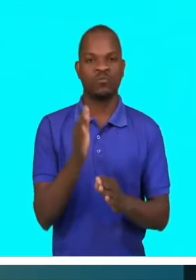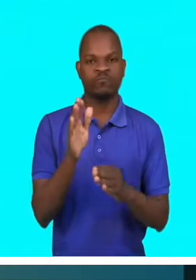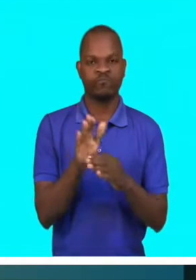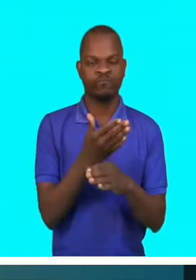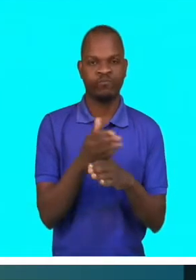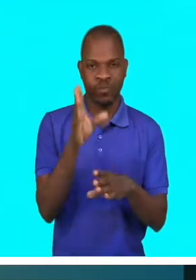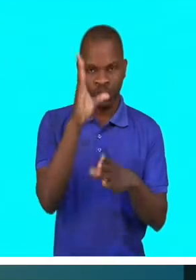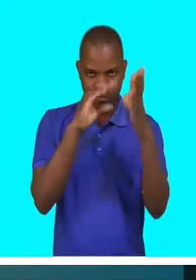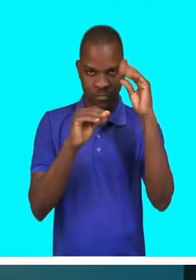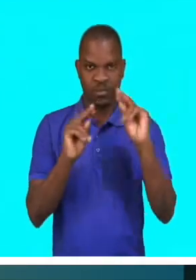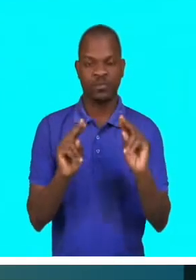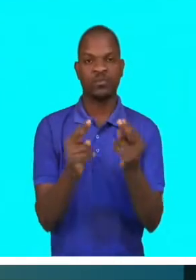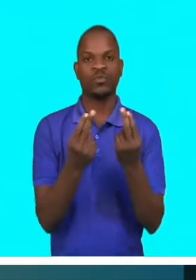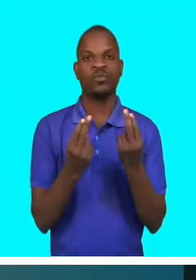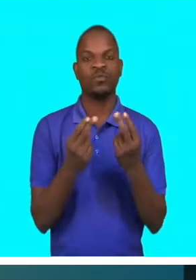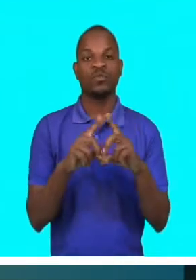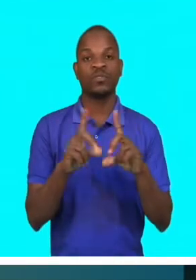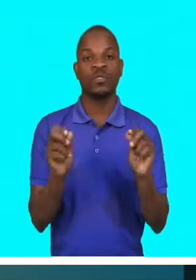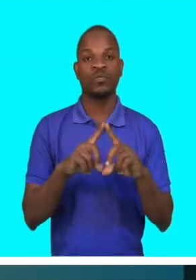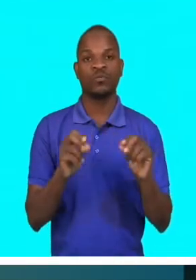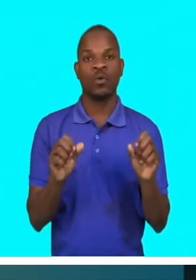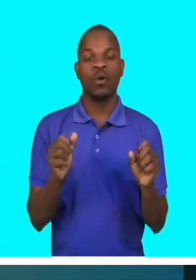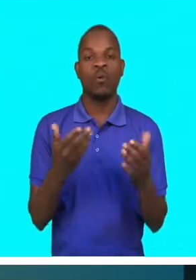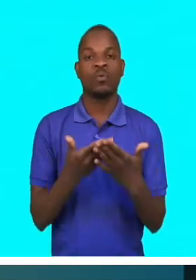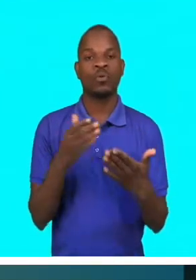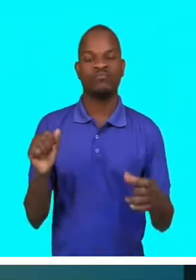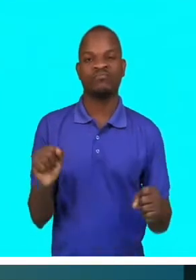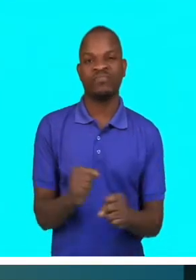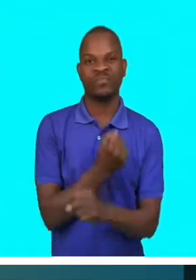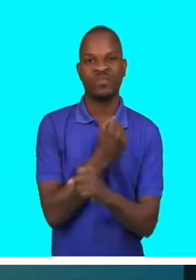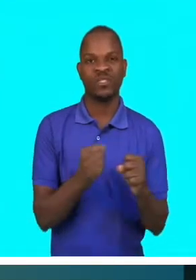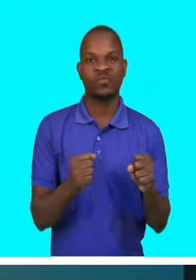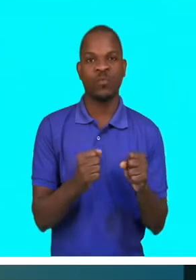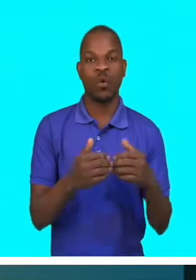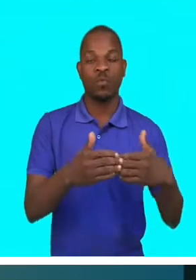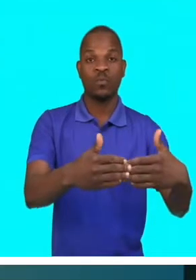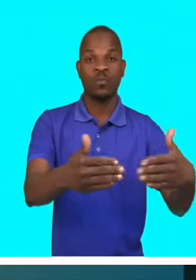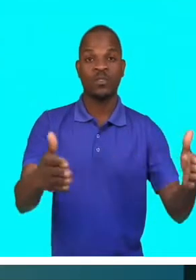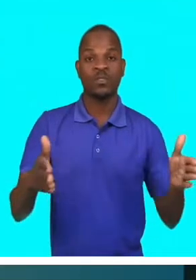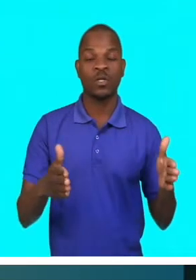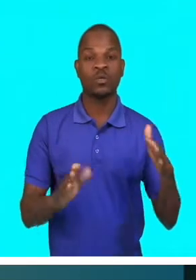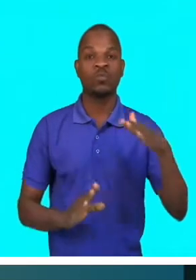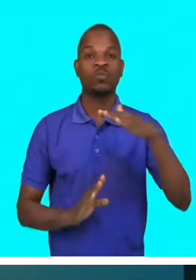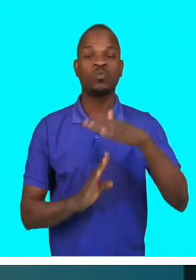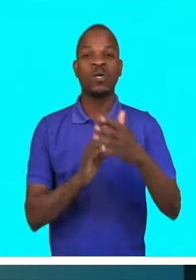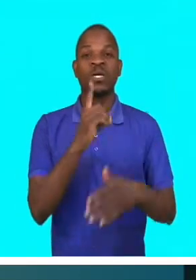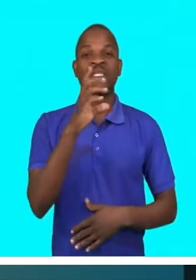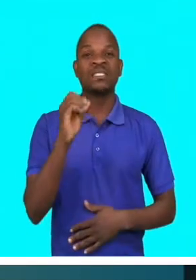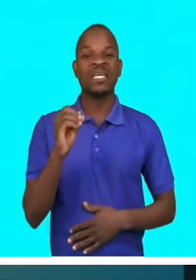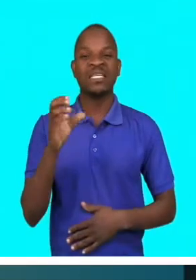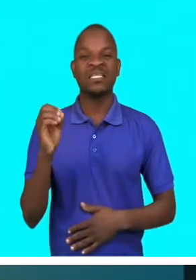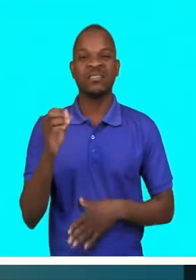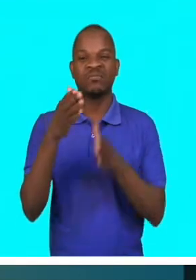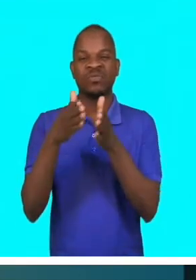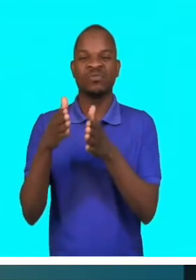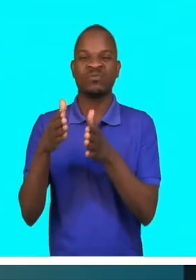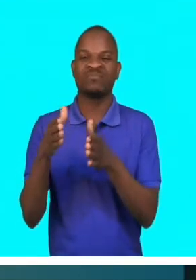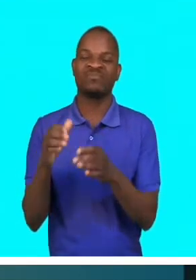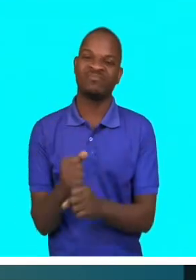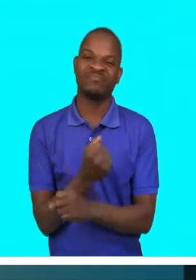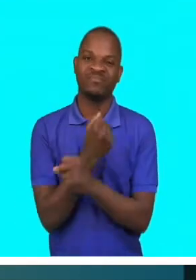por parte deles. Nós não podemos de maneira nenhuma ter uma sala de aulas com cento e tal de treinadores.